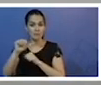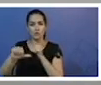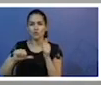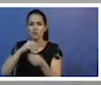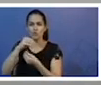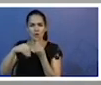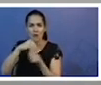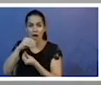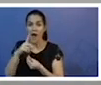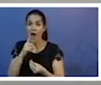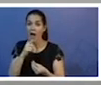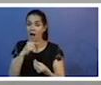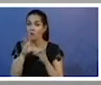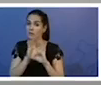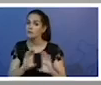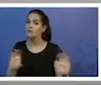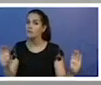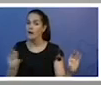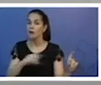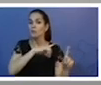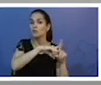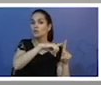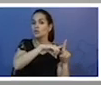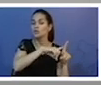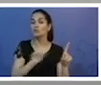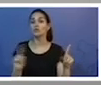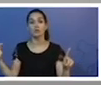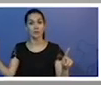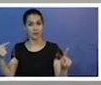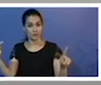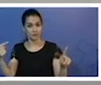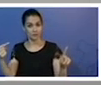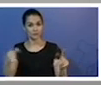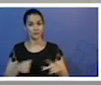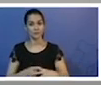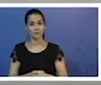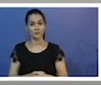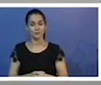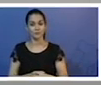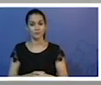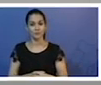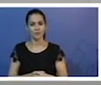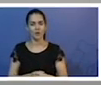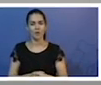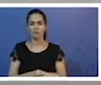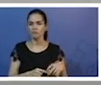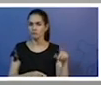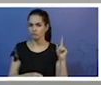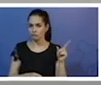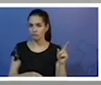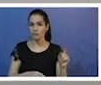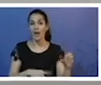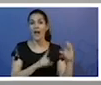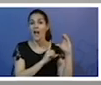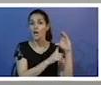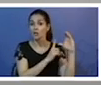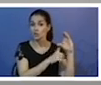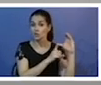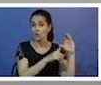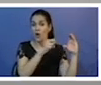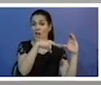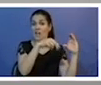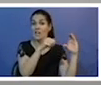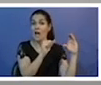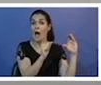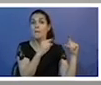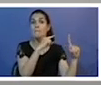vai separar a sua parte positiva da parte negativa, certo? Então, aqui como cátion, a gente tem o Na+, que